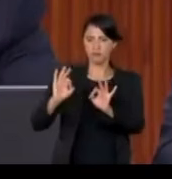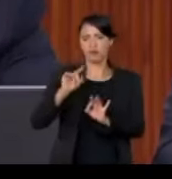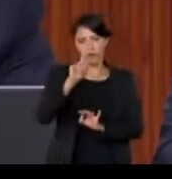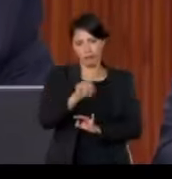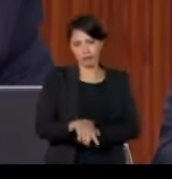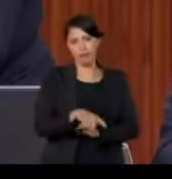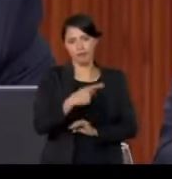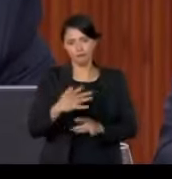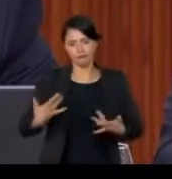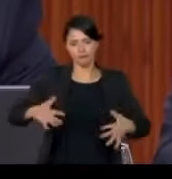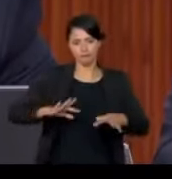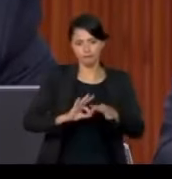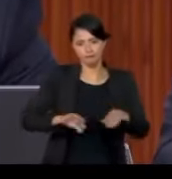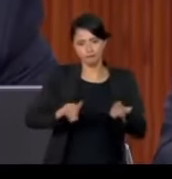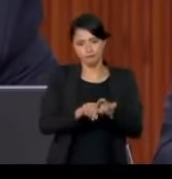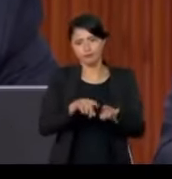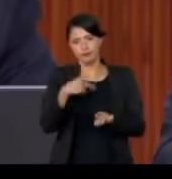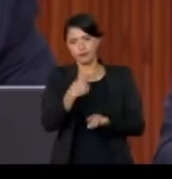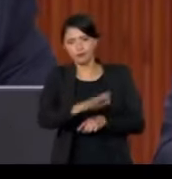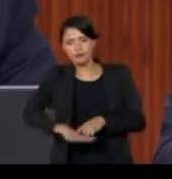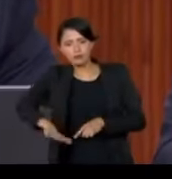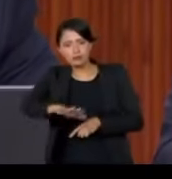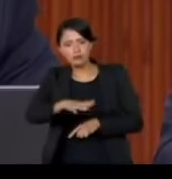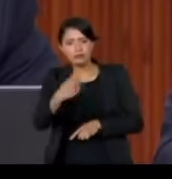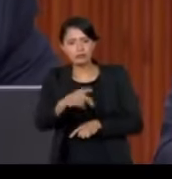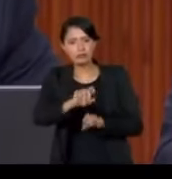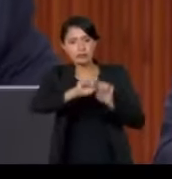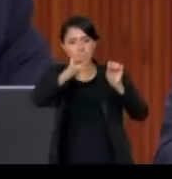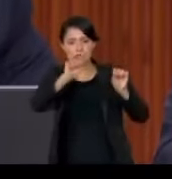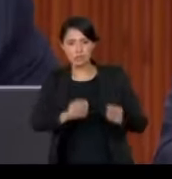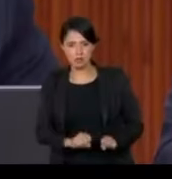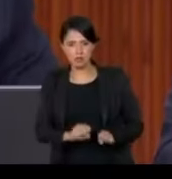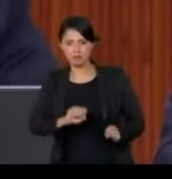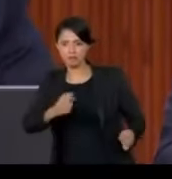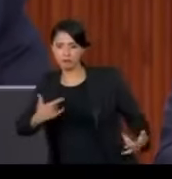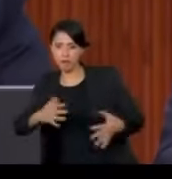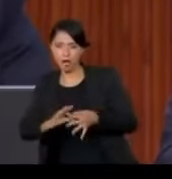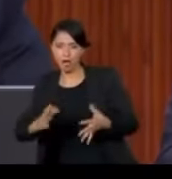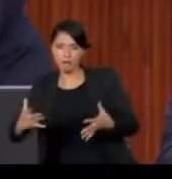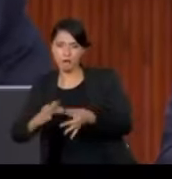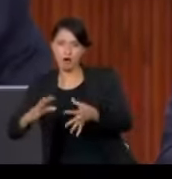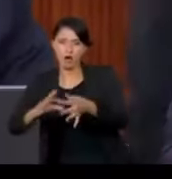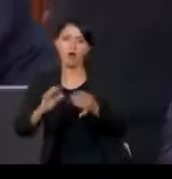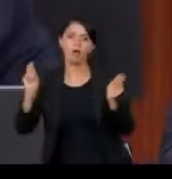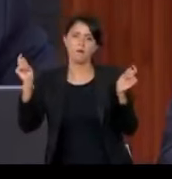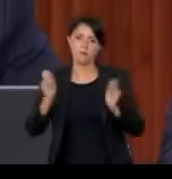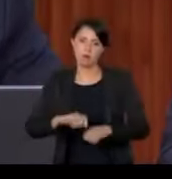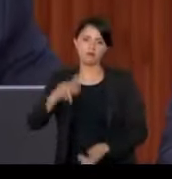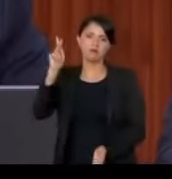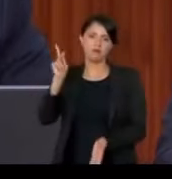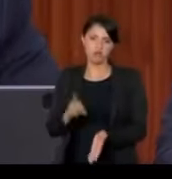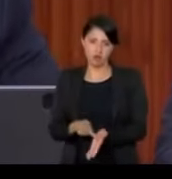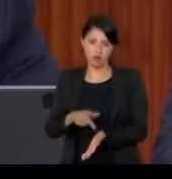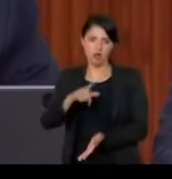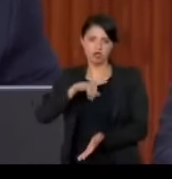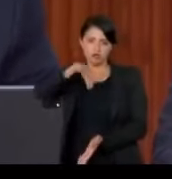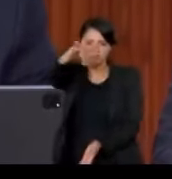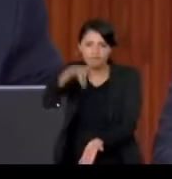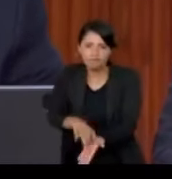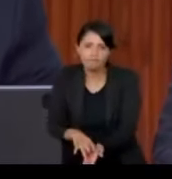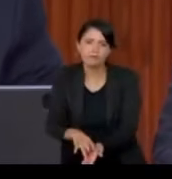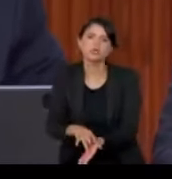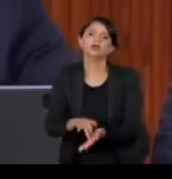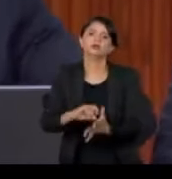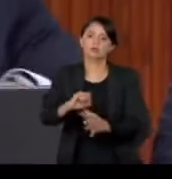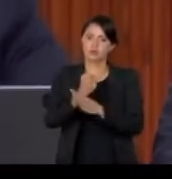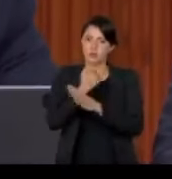de uma integração maior de sistemas, né, para que a gente possa realmente ter uma efetividade.